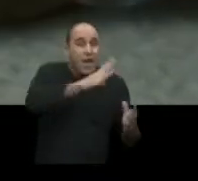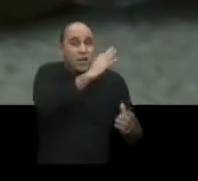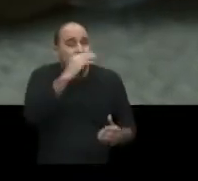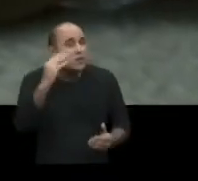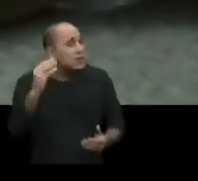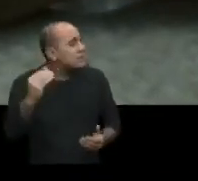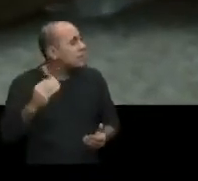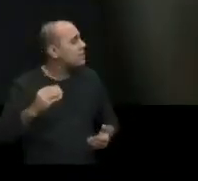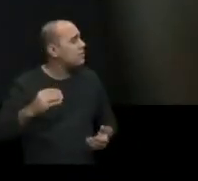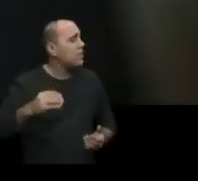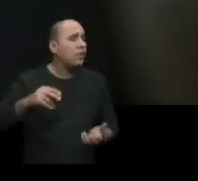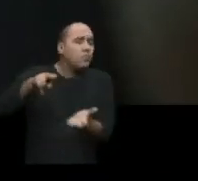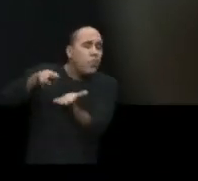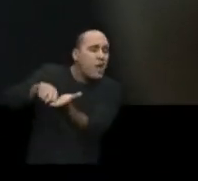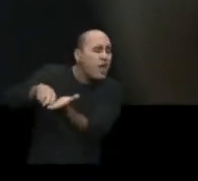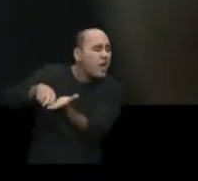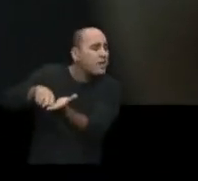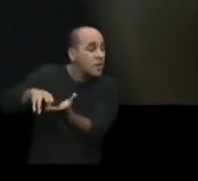seriam beneficiados.